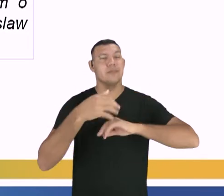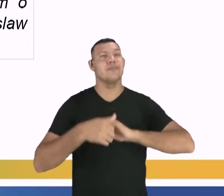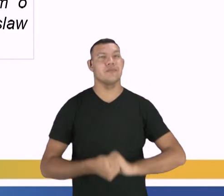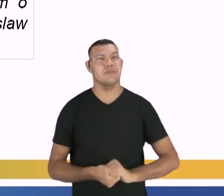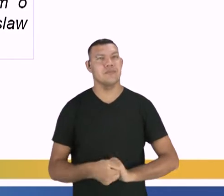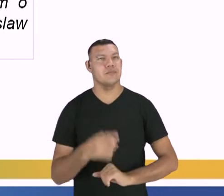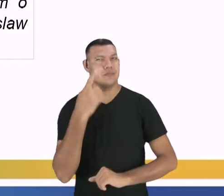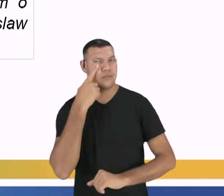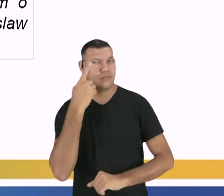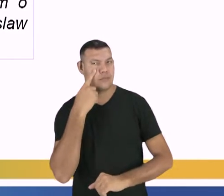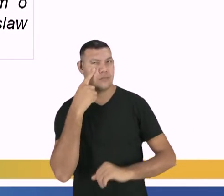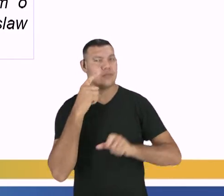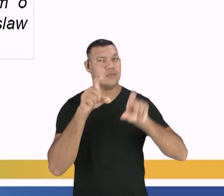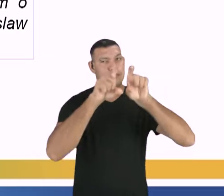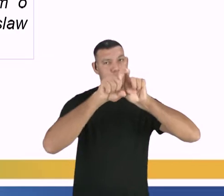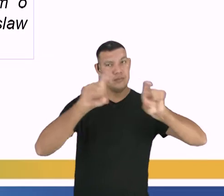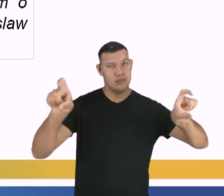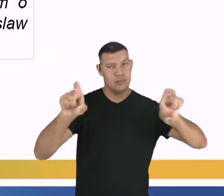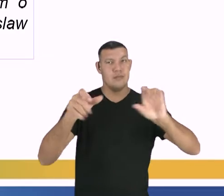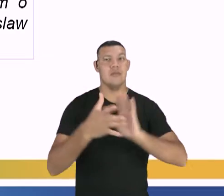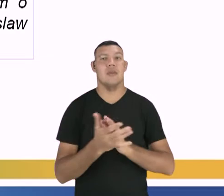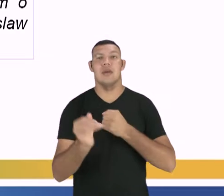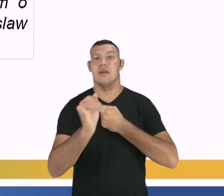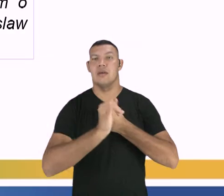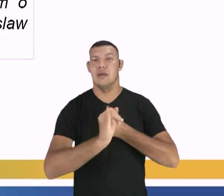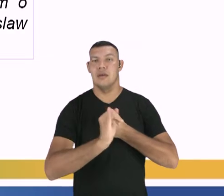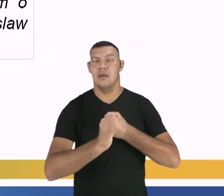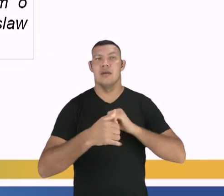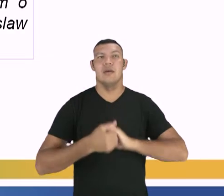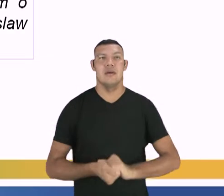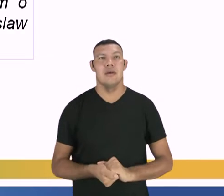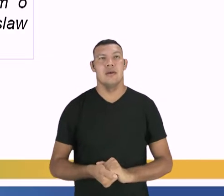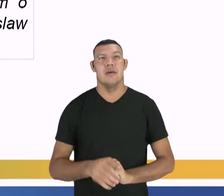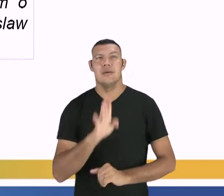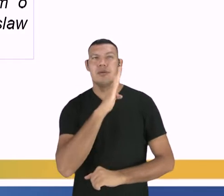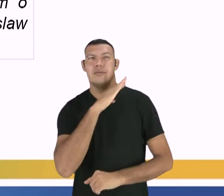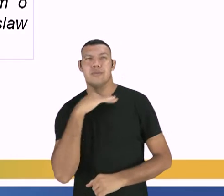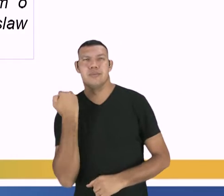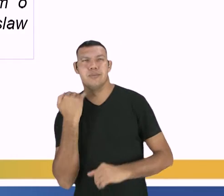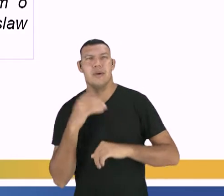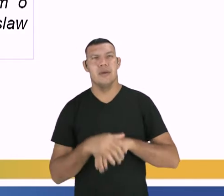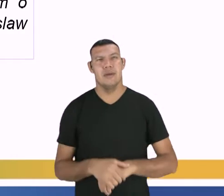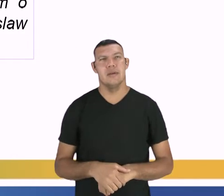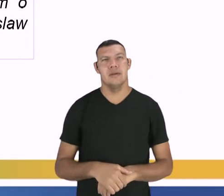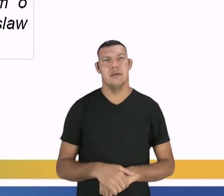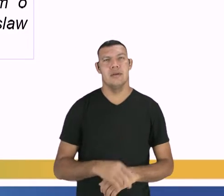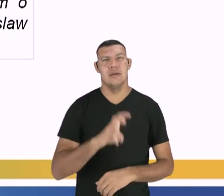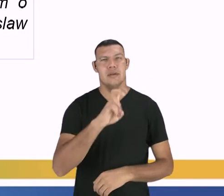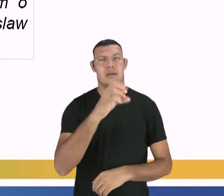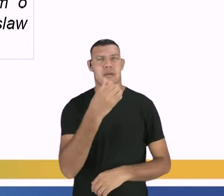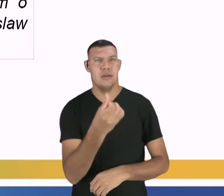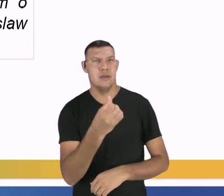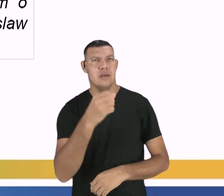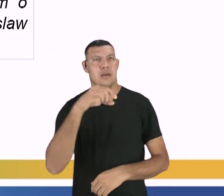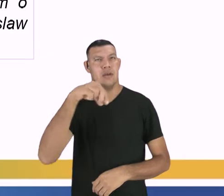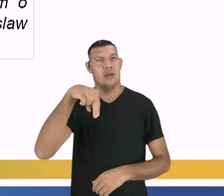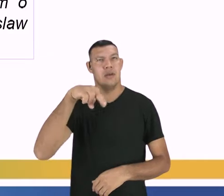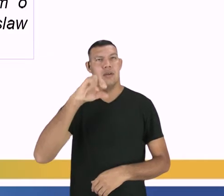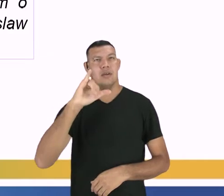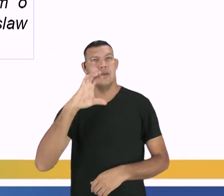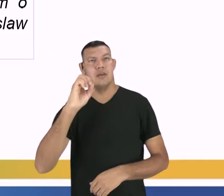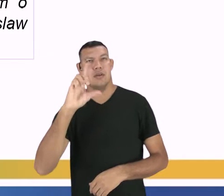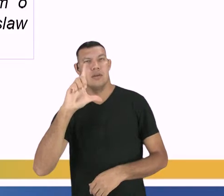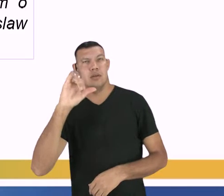Vejamos aí um trecho da crônica. Morreu lá um tal de 56